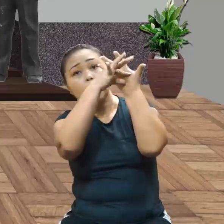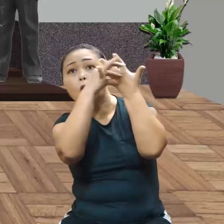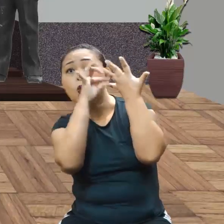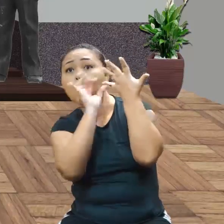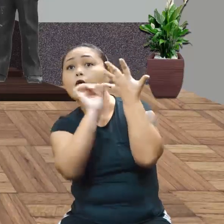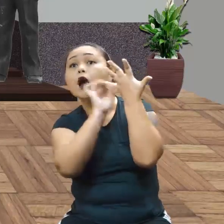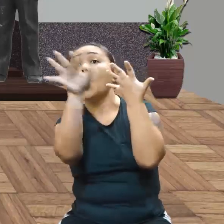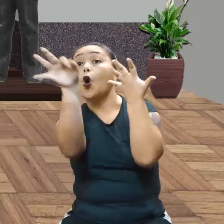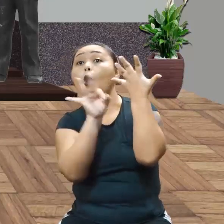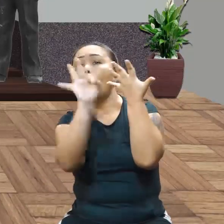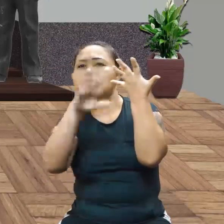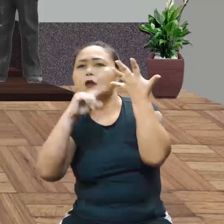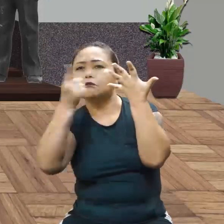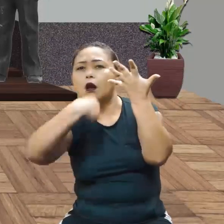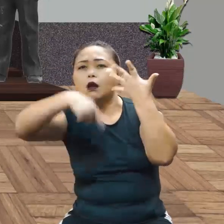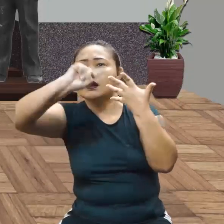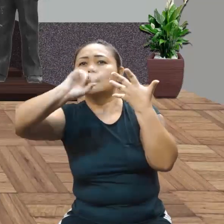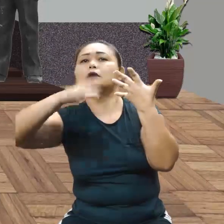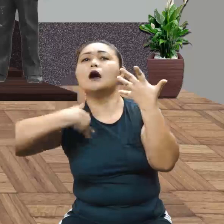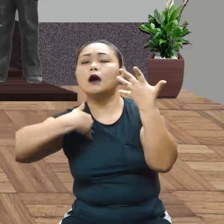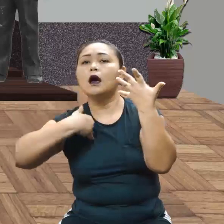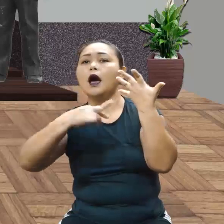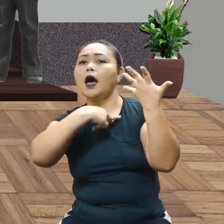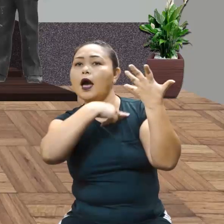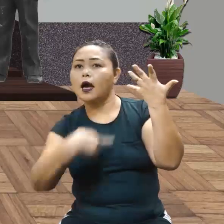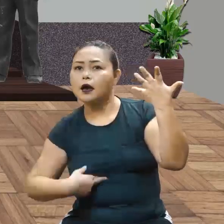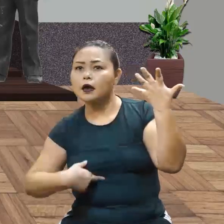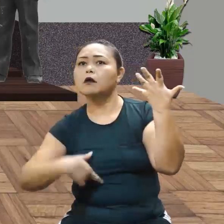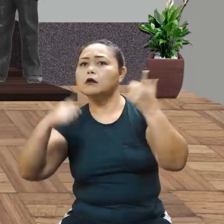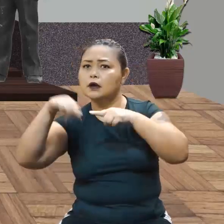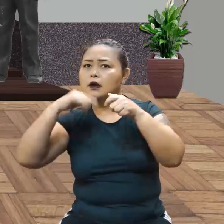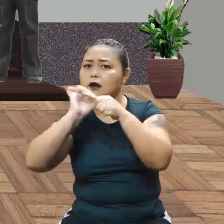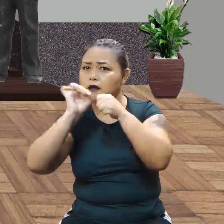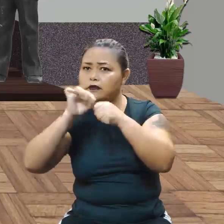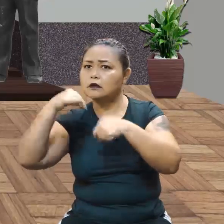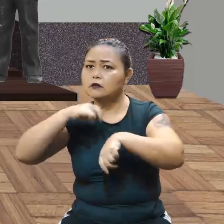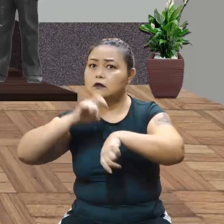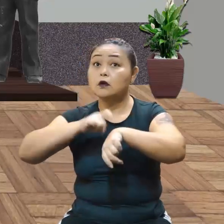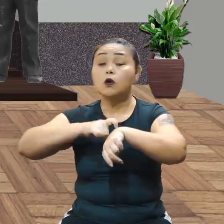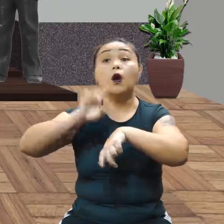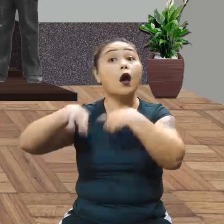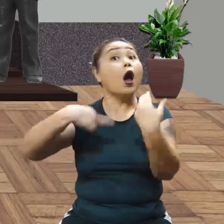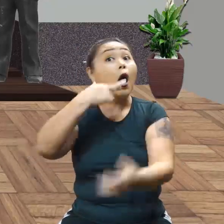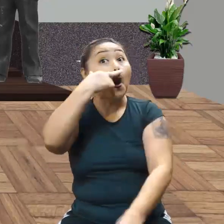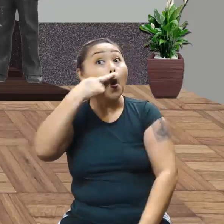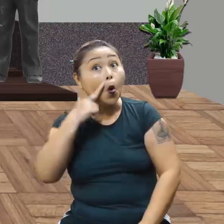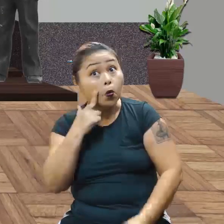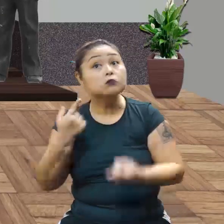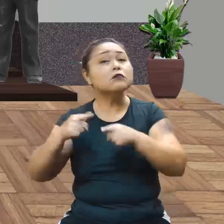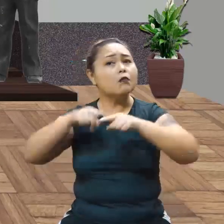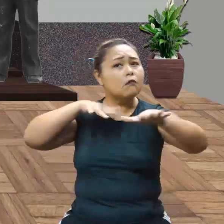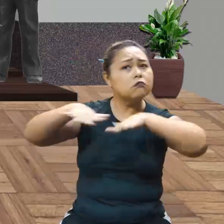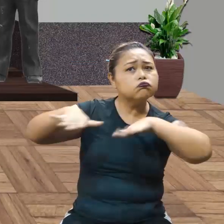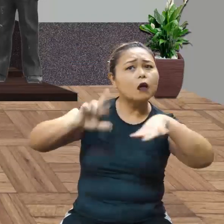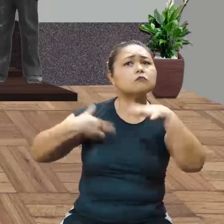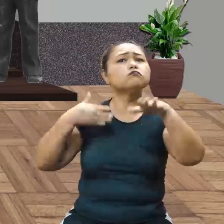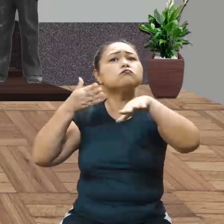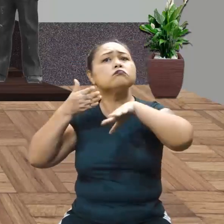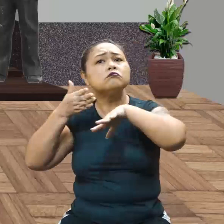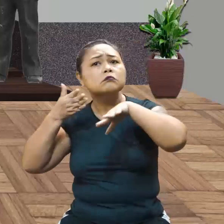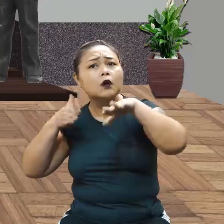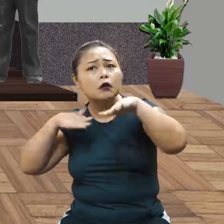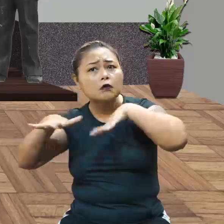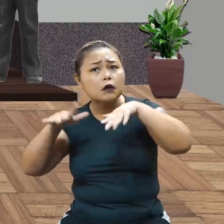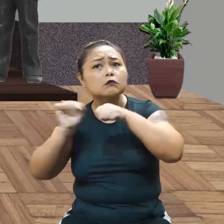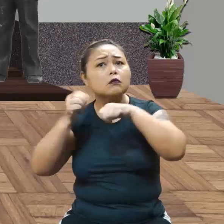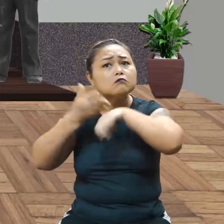que a república é feita neste momento. Inclusive, nós vamos ver depois, uma curiosidade, que Rondon participa desse movimento republicano.